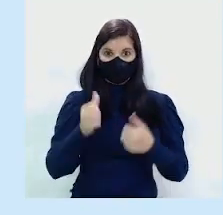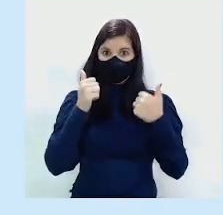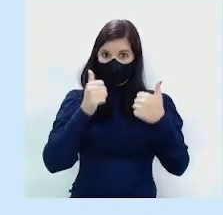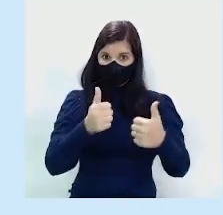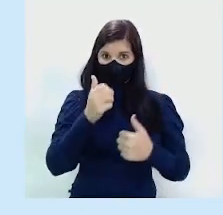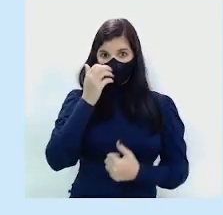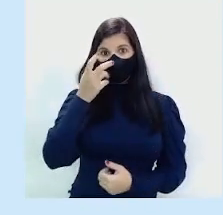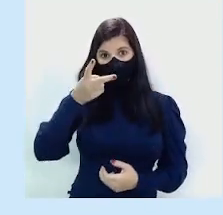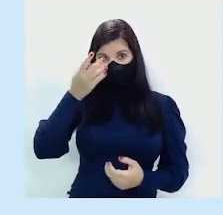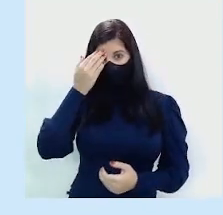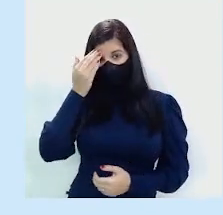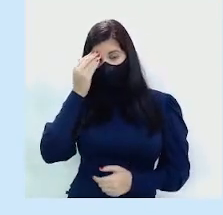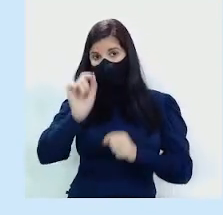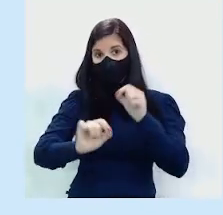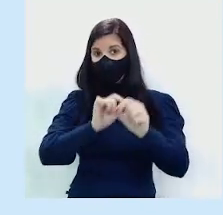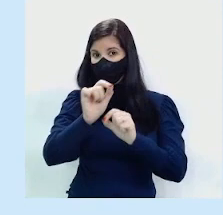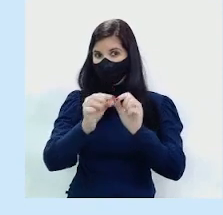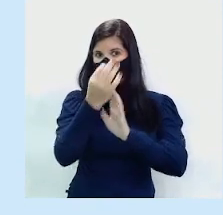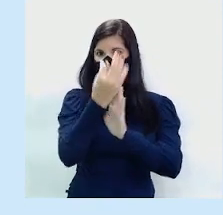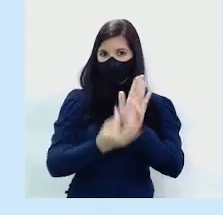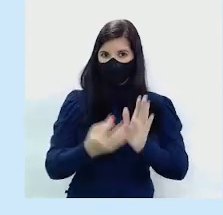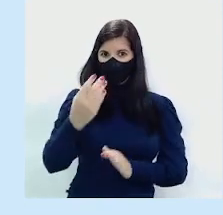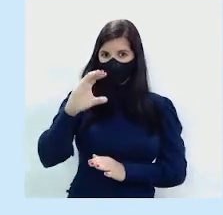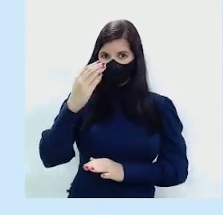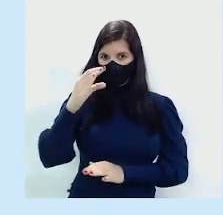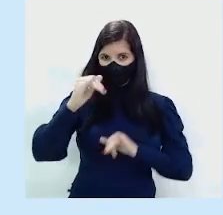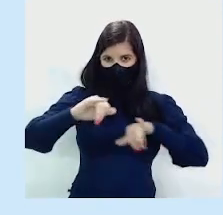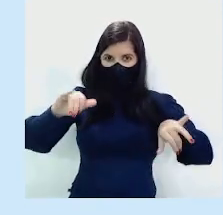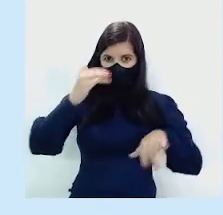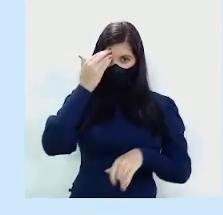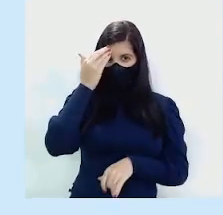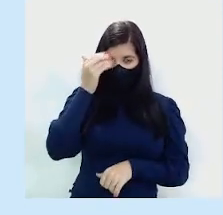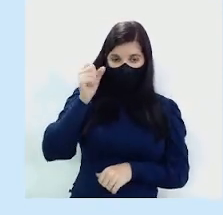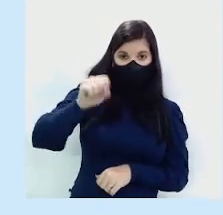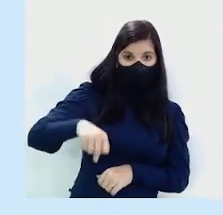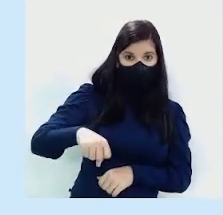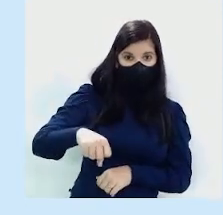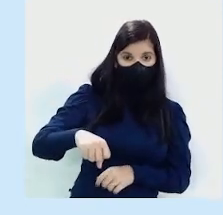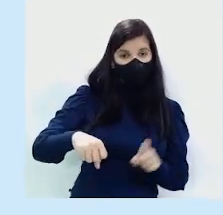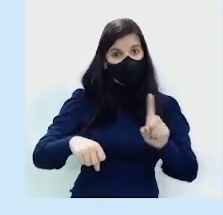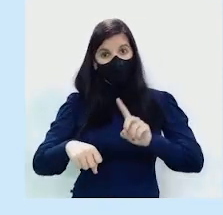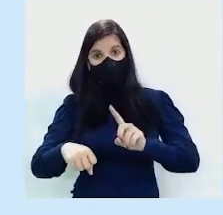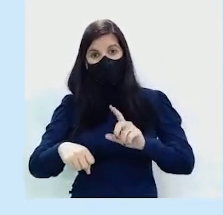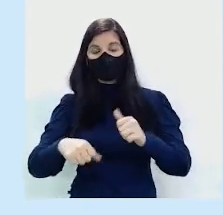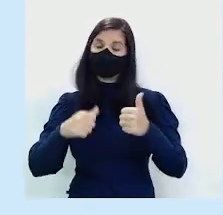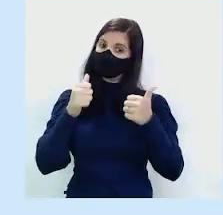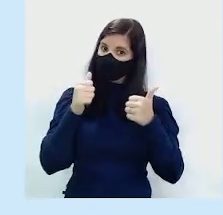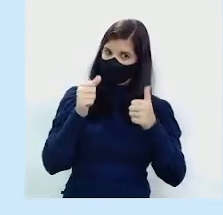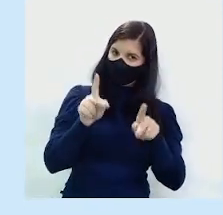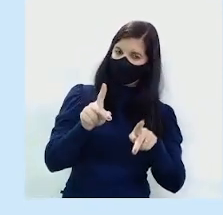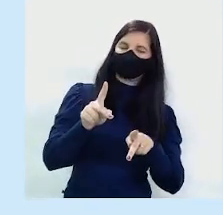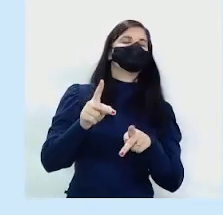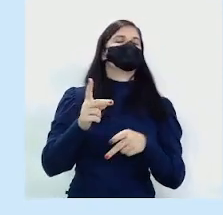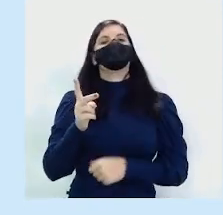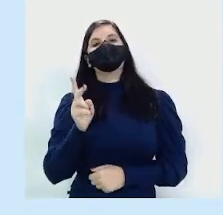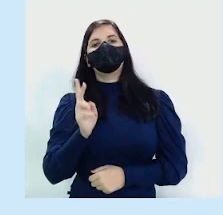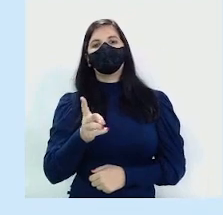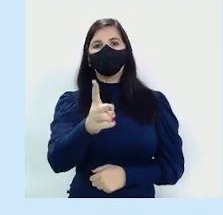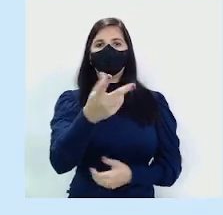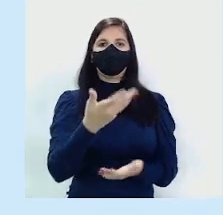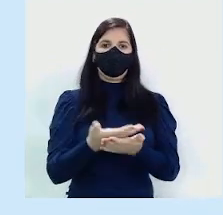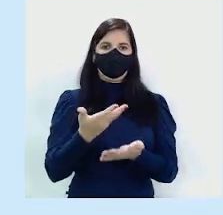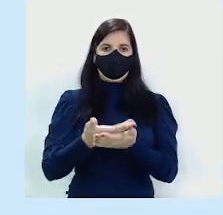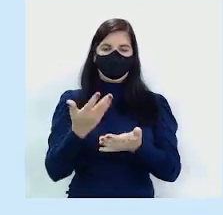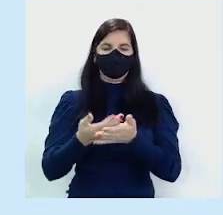pessoal, um pouco do que é o texto de divulgação científica? Sim ou não? Bom, vamos continuar, que nós vamos ter na aula de